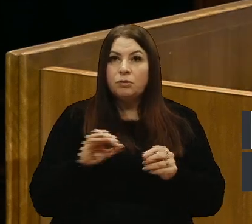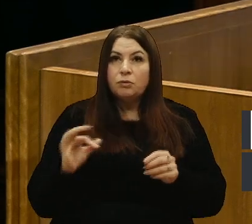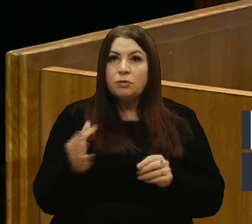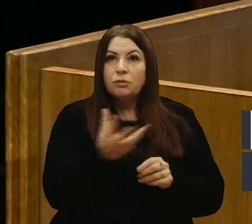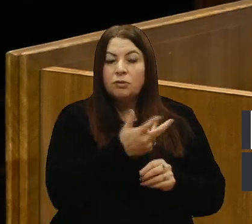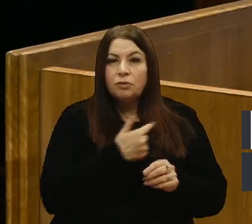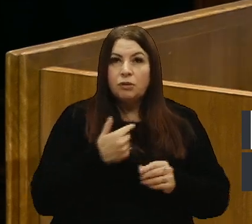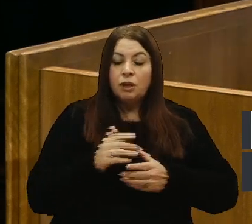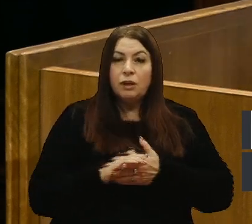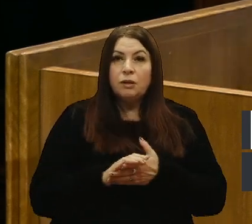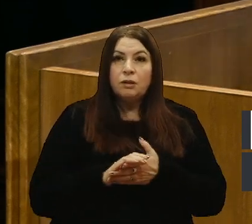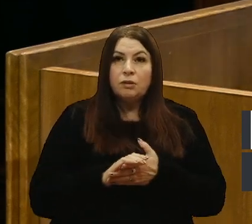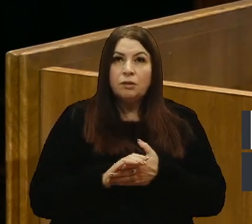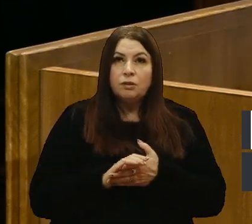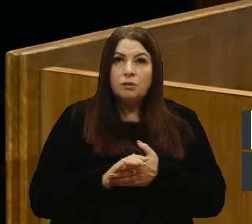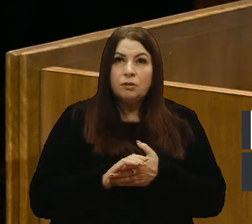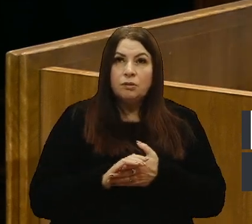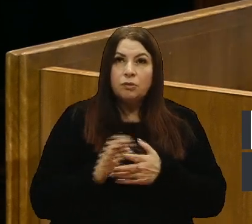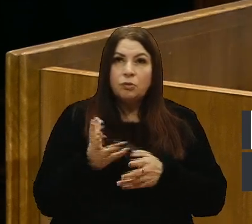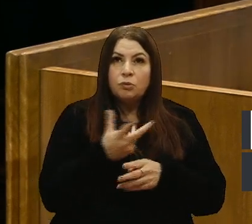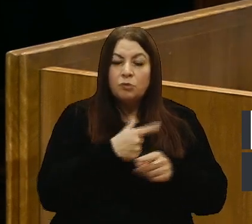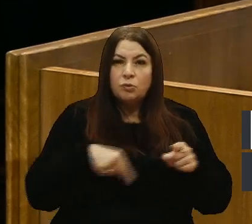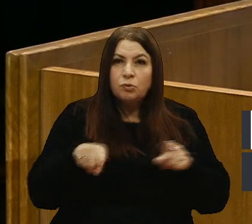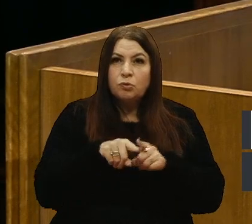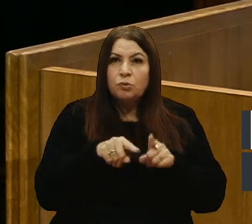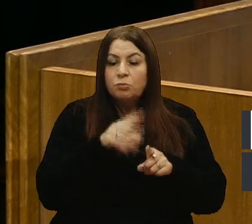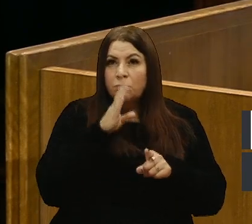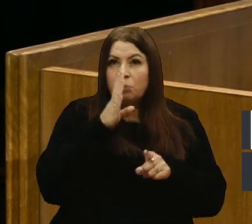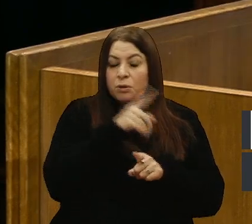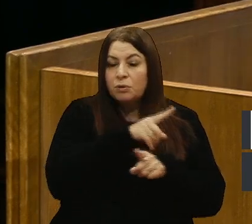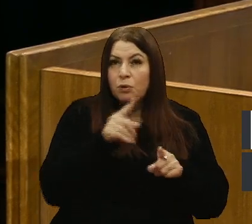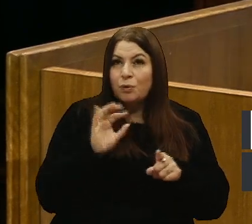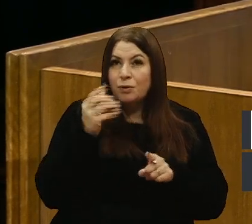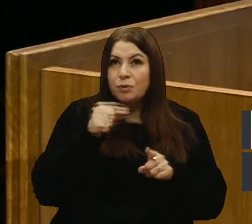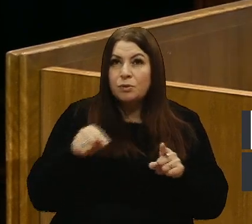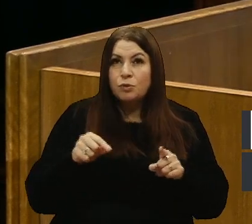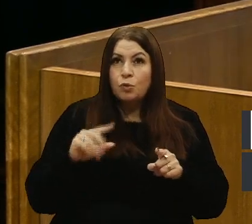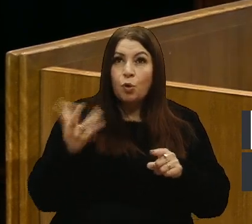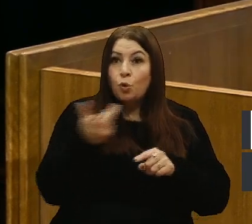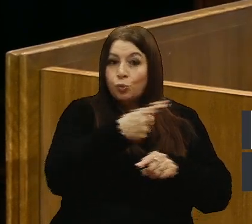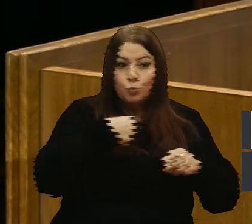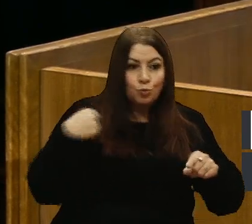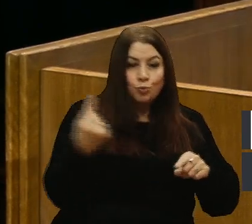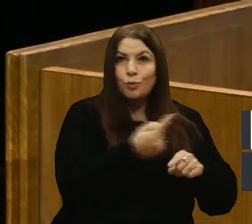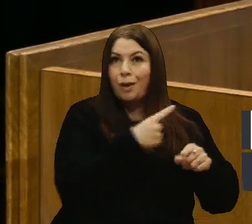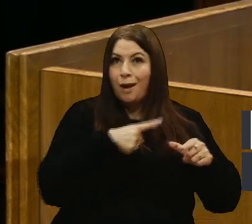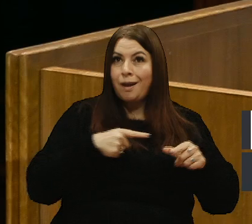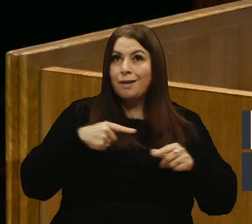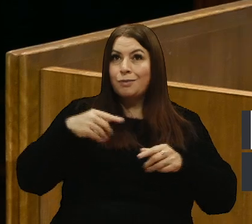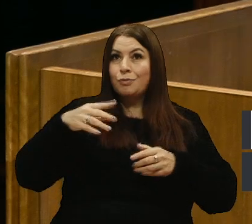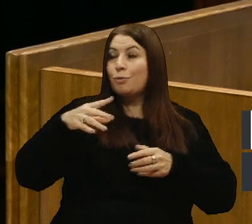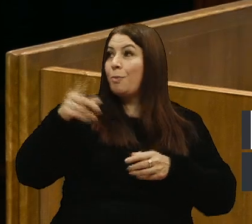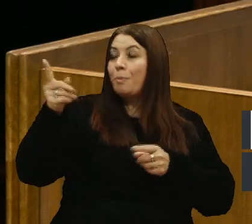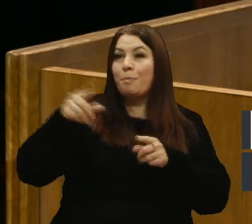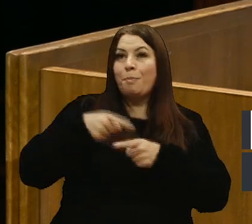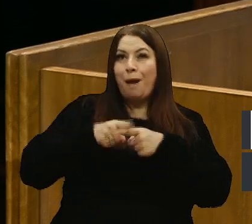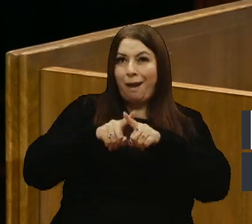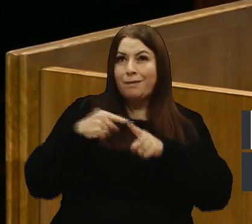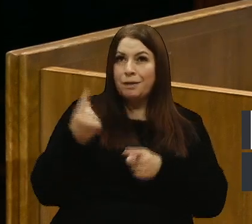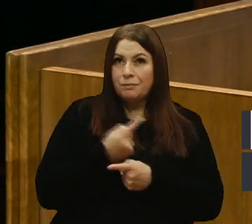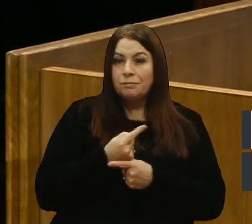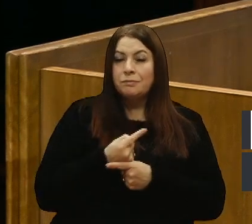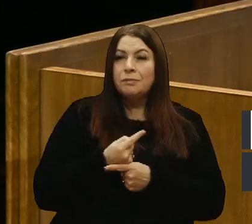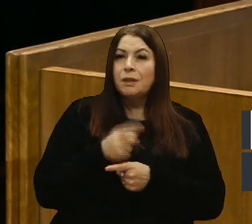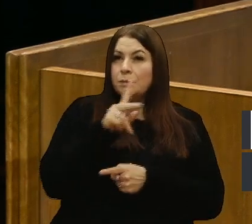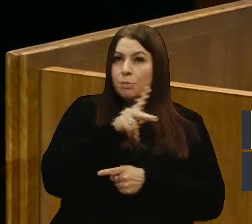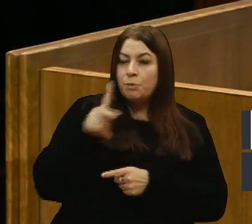parque. Tem coisas impressionantes que acontecem aqui. E eu vou falar, essa PPP da educação,